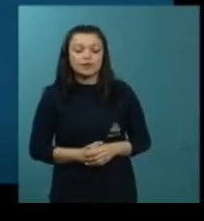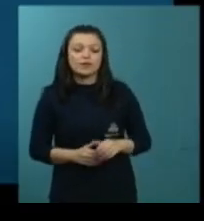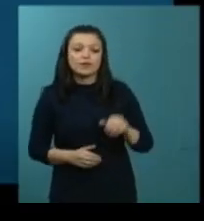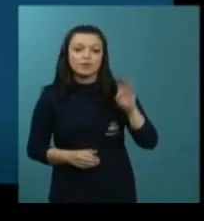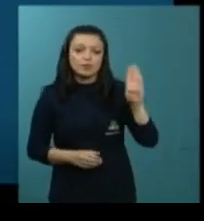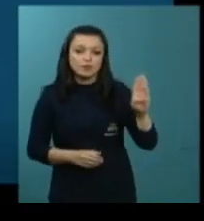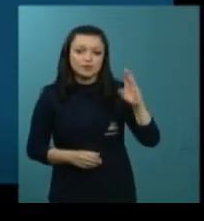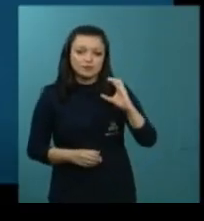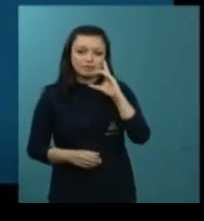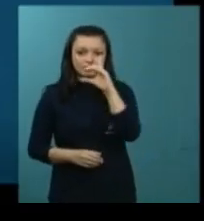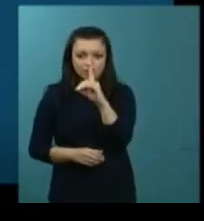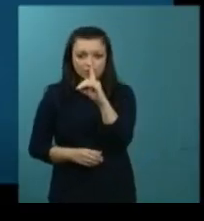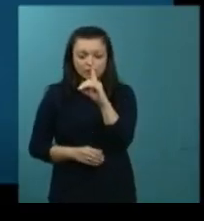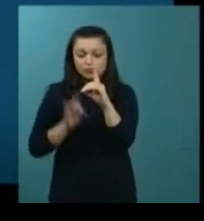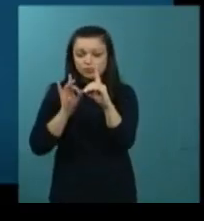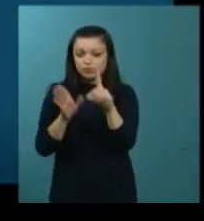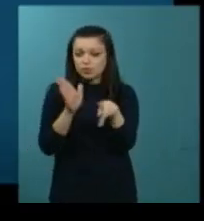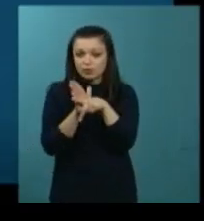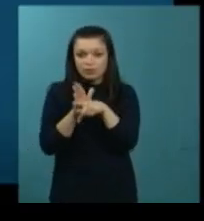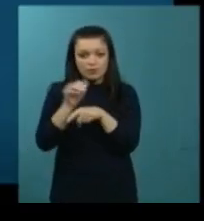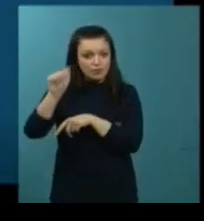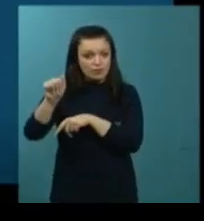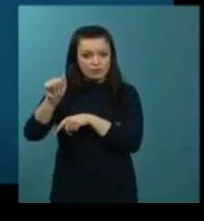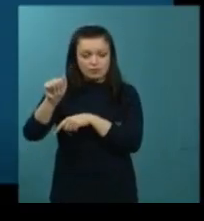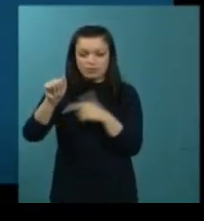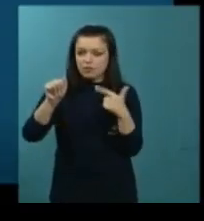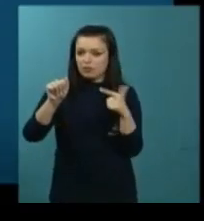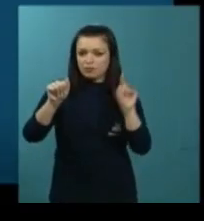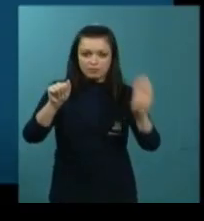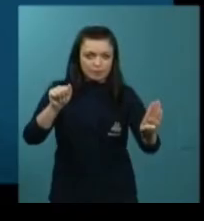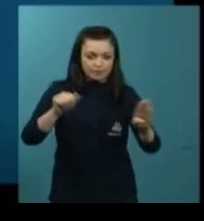BCD só pertencem ao primeiro conjunto.